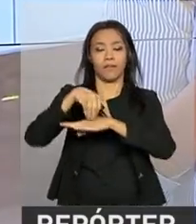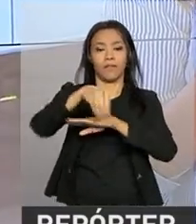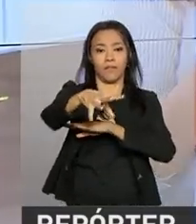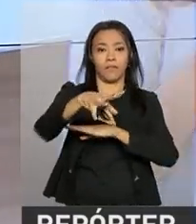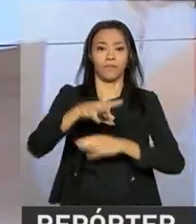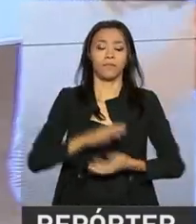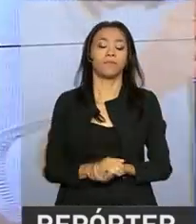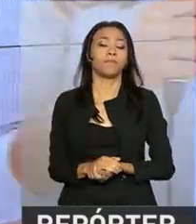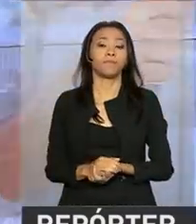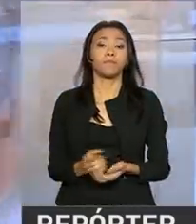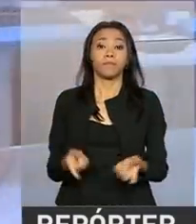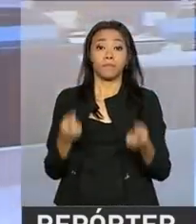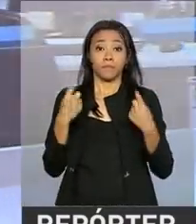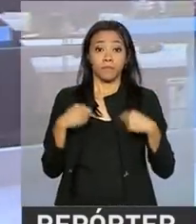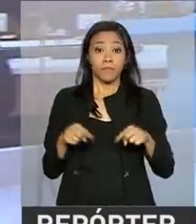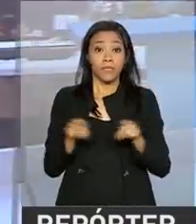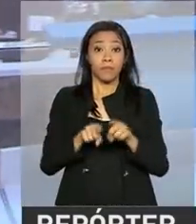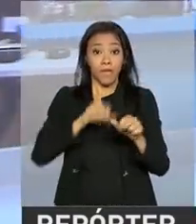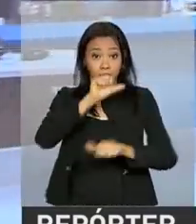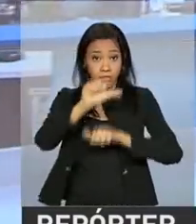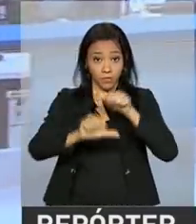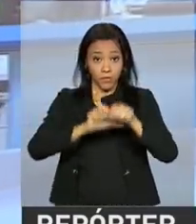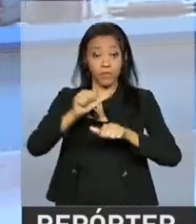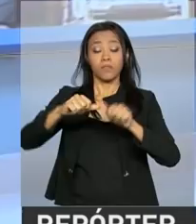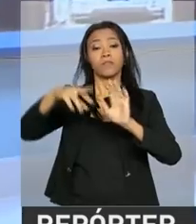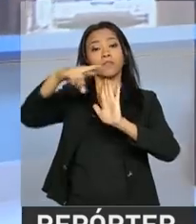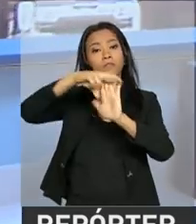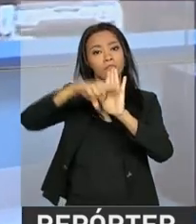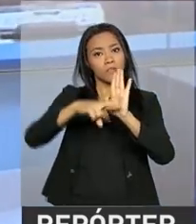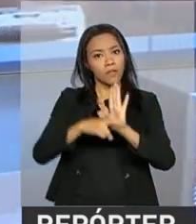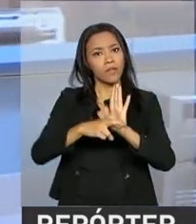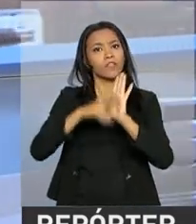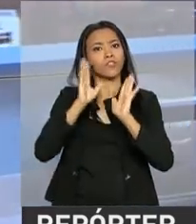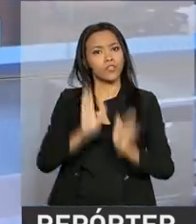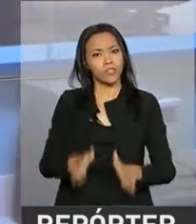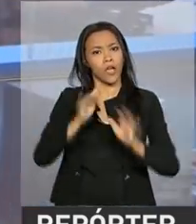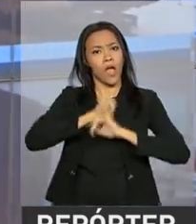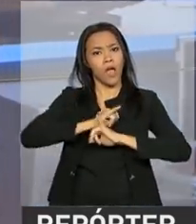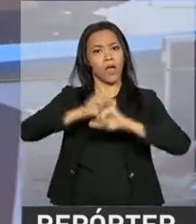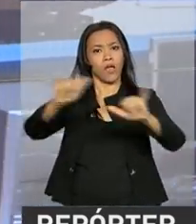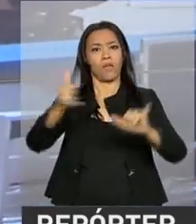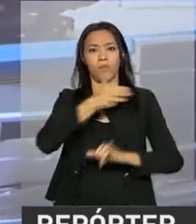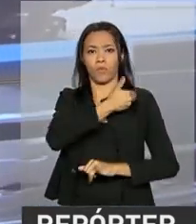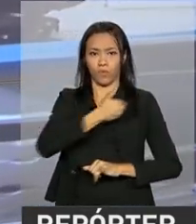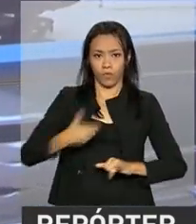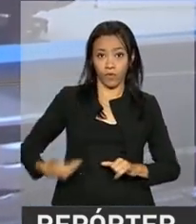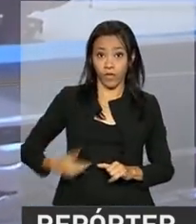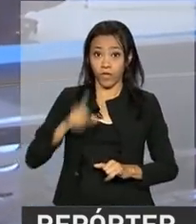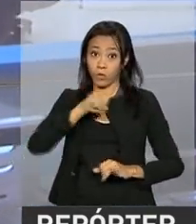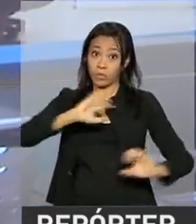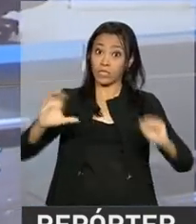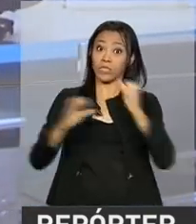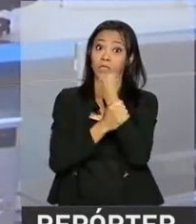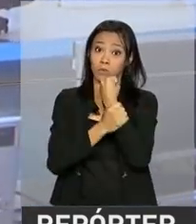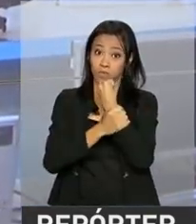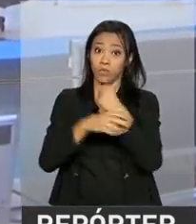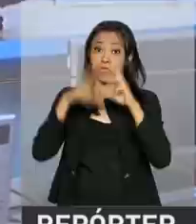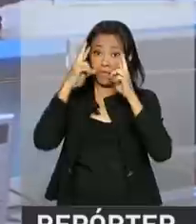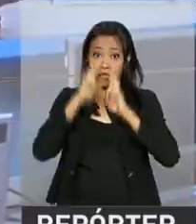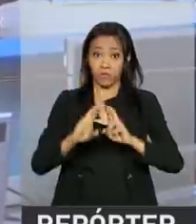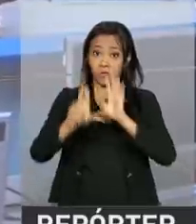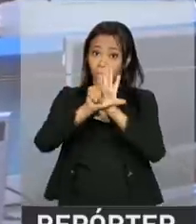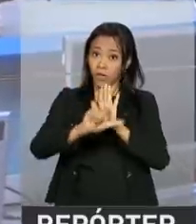suas informações. E a reforma trabalhista anunciada pelo governo deve garantir direitos, segurança jurídica e criação de oportunidades